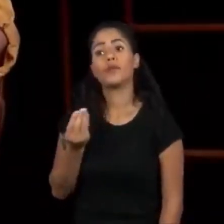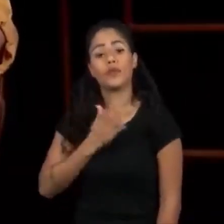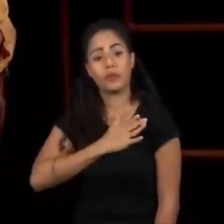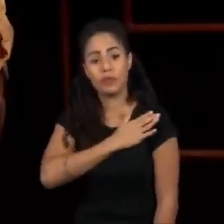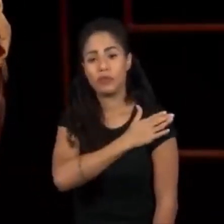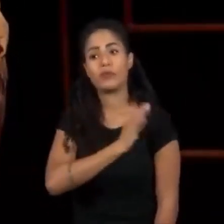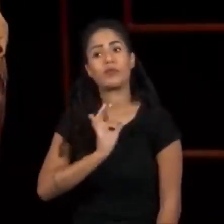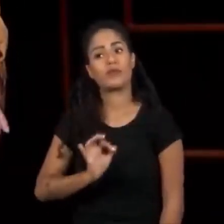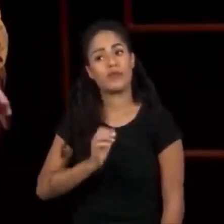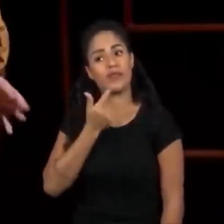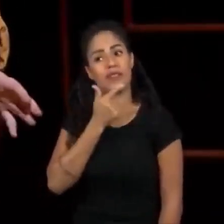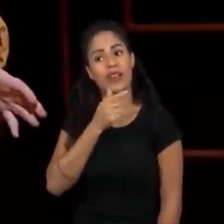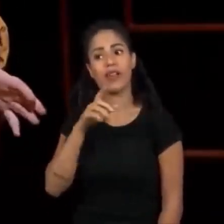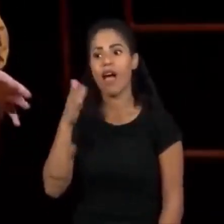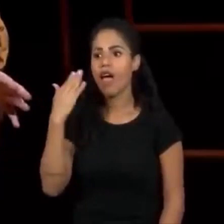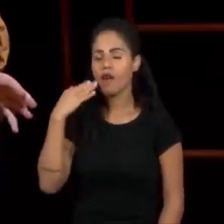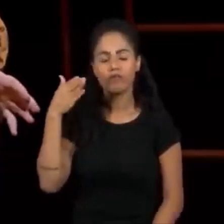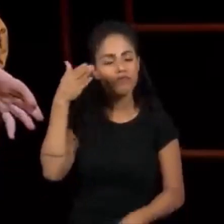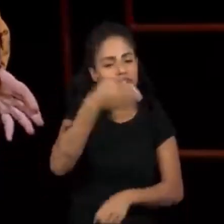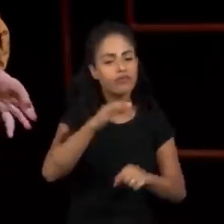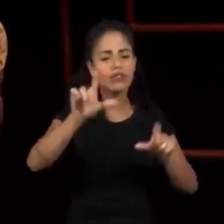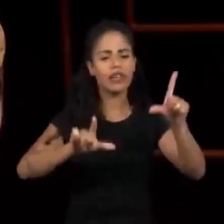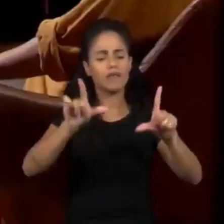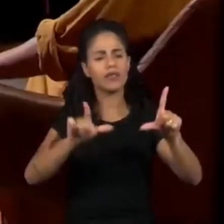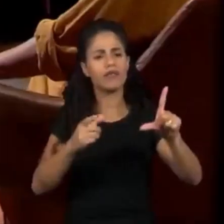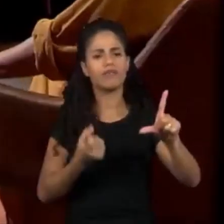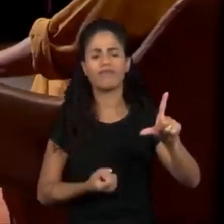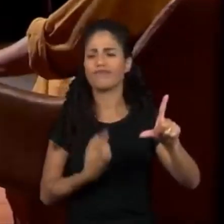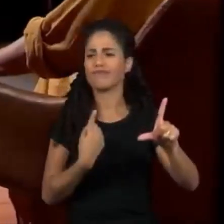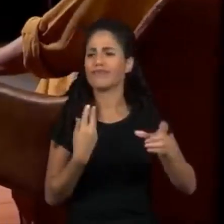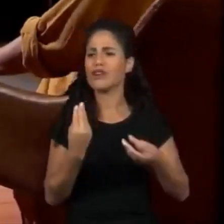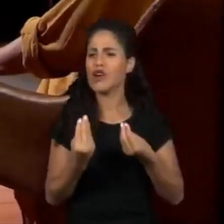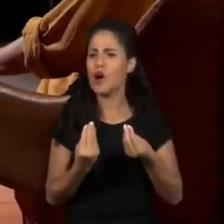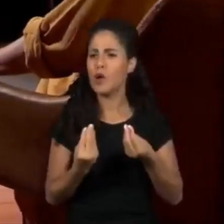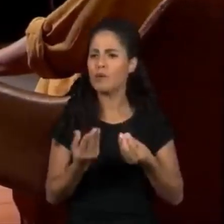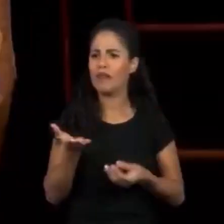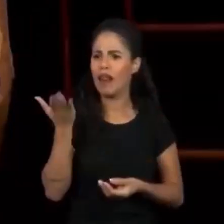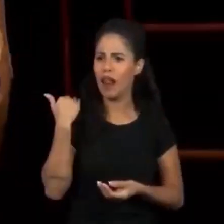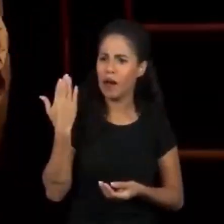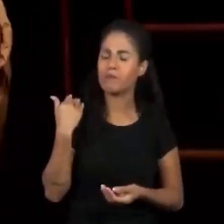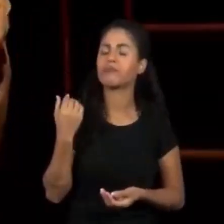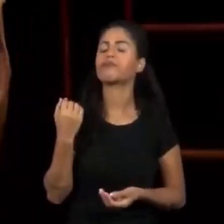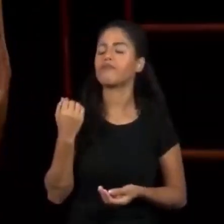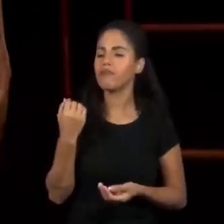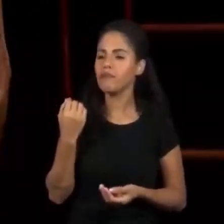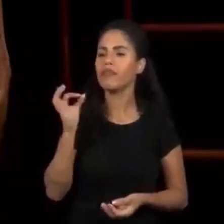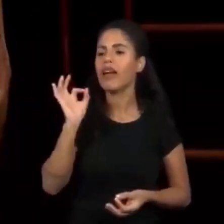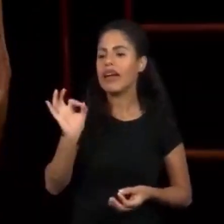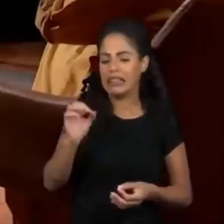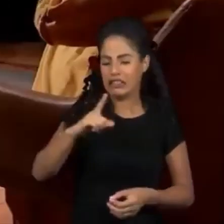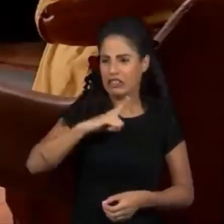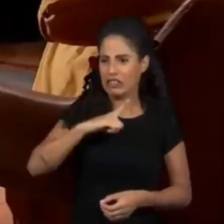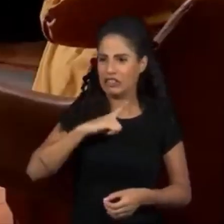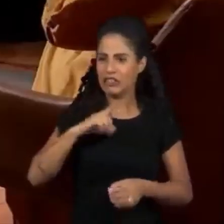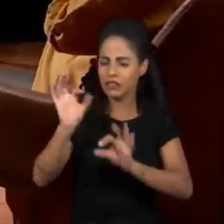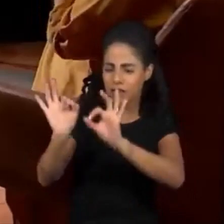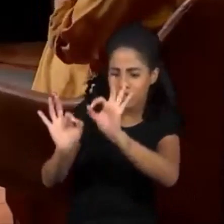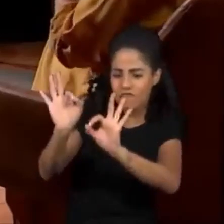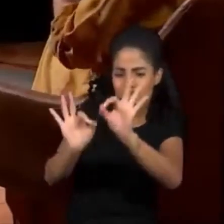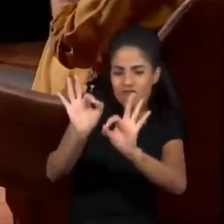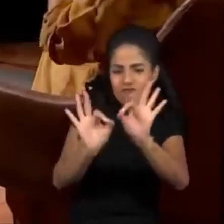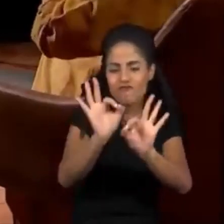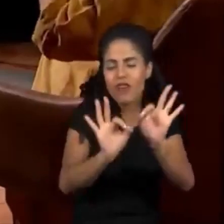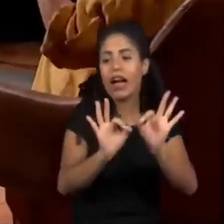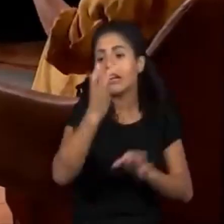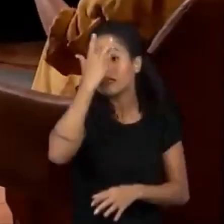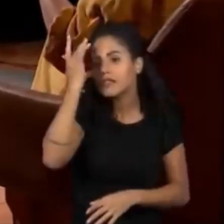eu fui parar na televisão meio sem querer lá na EAD haviam montagens os